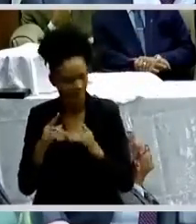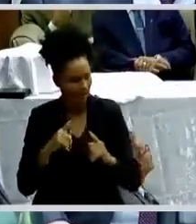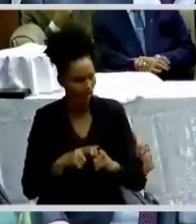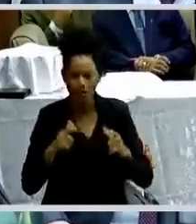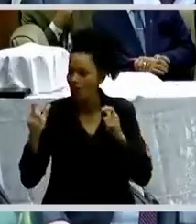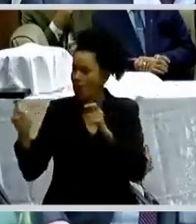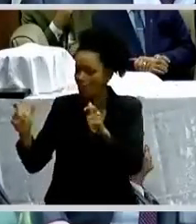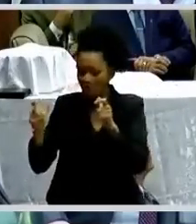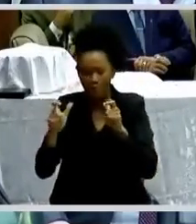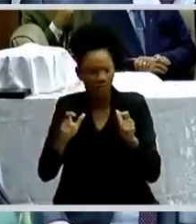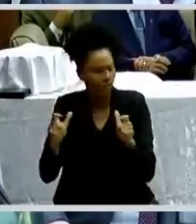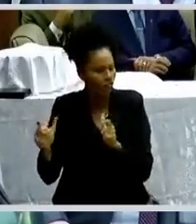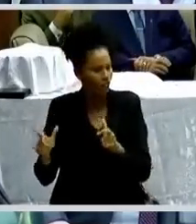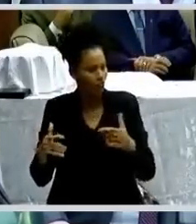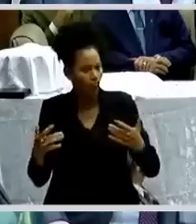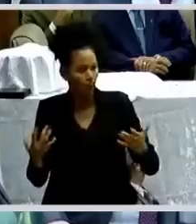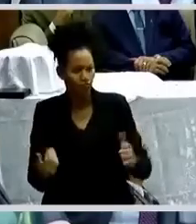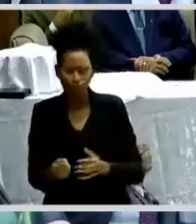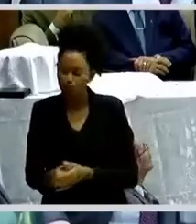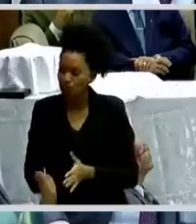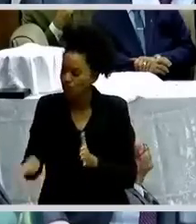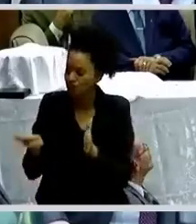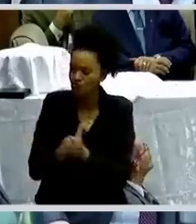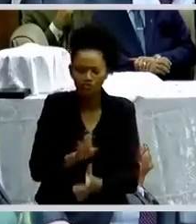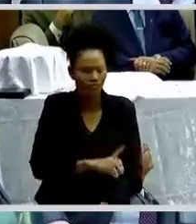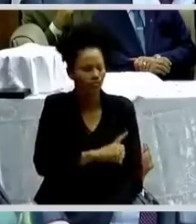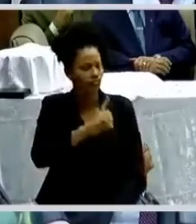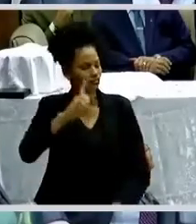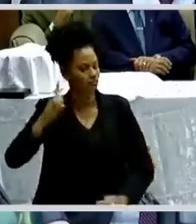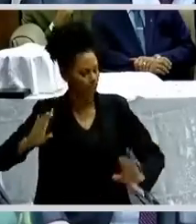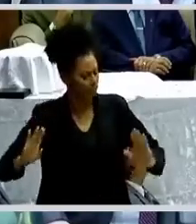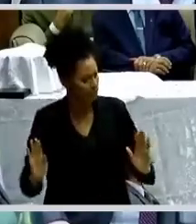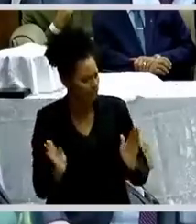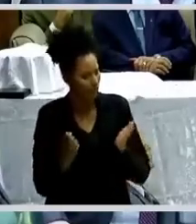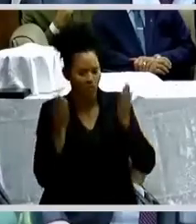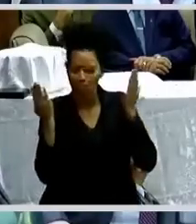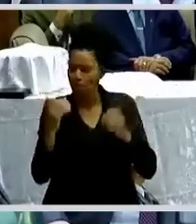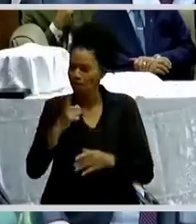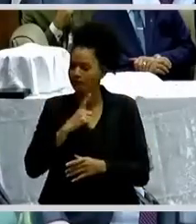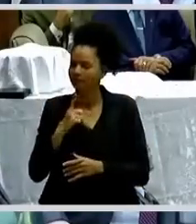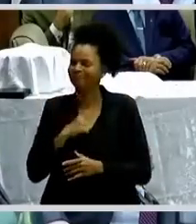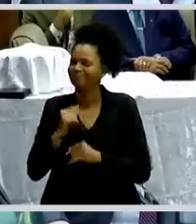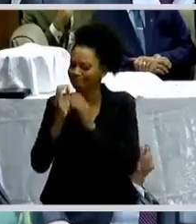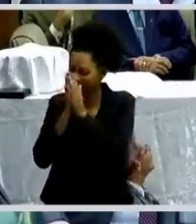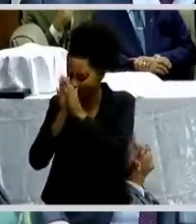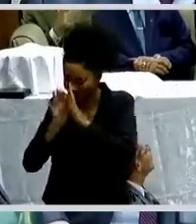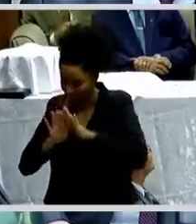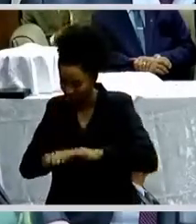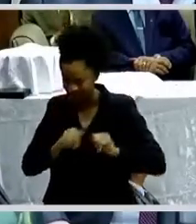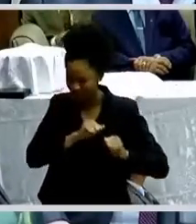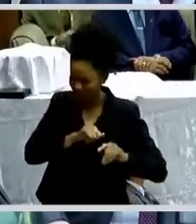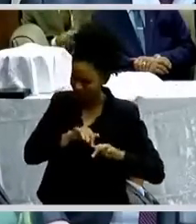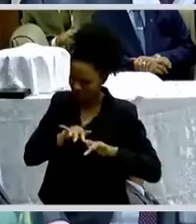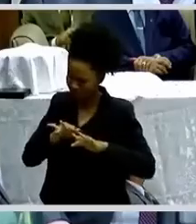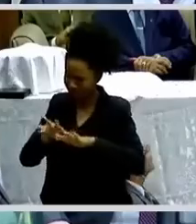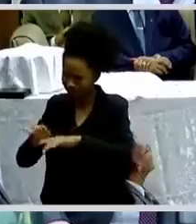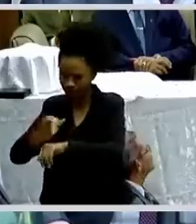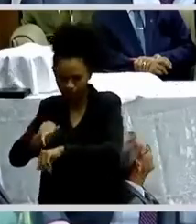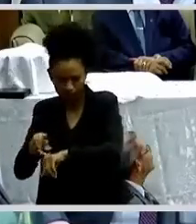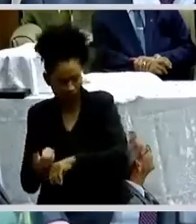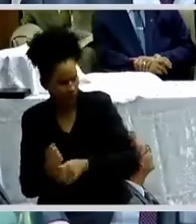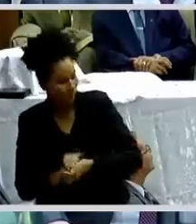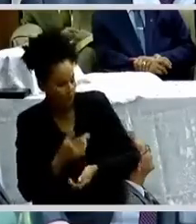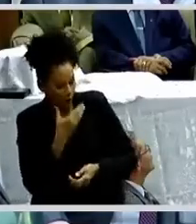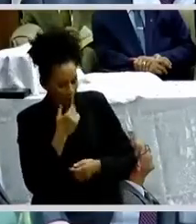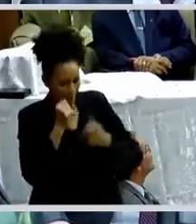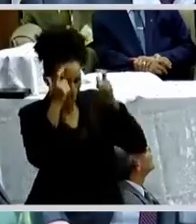aonde eles estavam. Aí chegou o dia da festa e o povo tinha para adorar vir para Jerusalém. Aí Jeroboão,